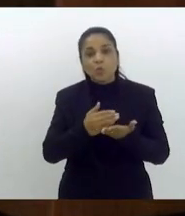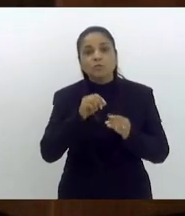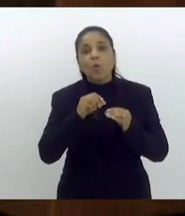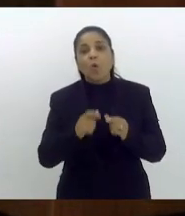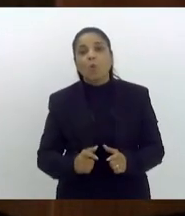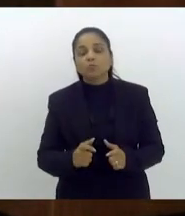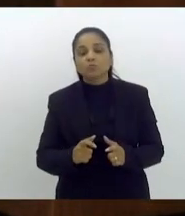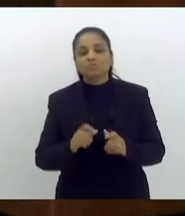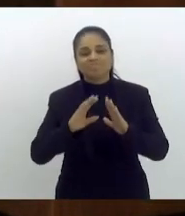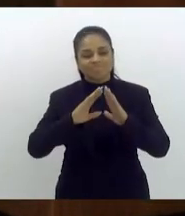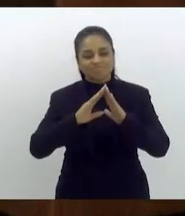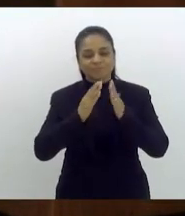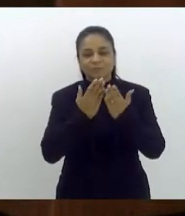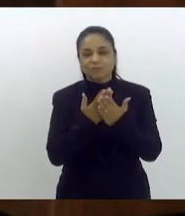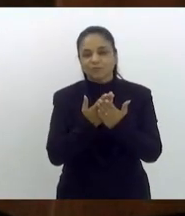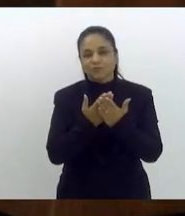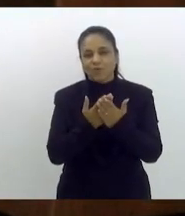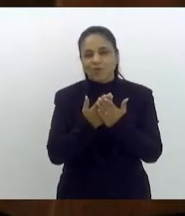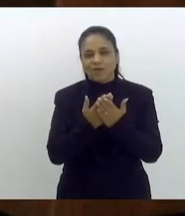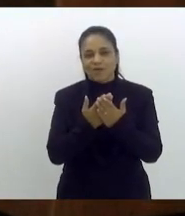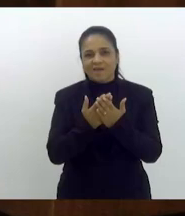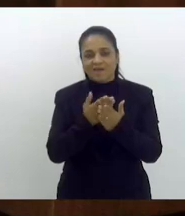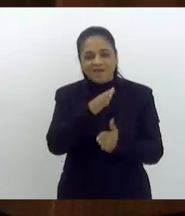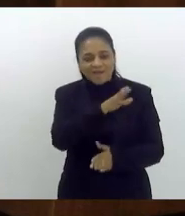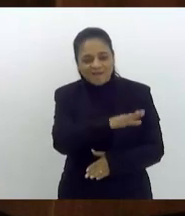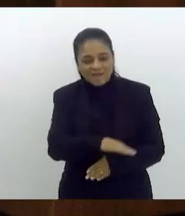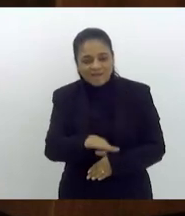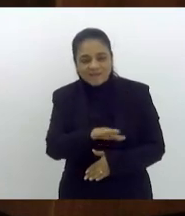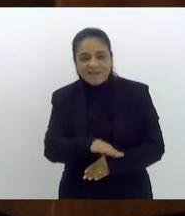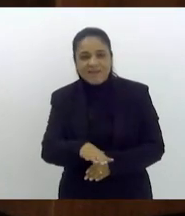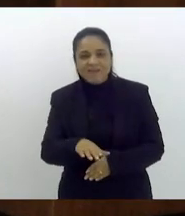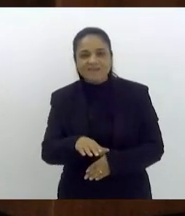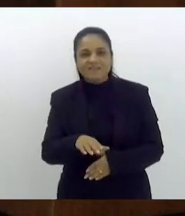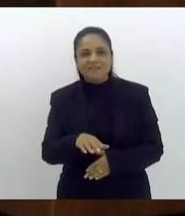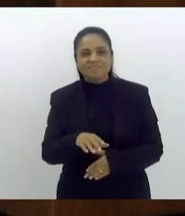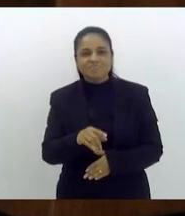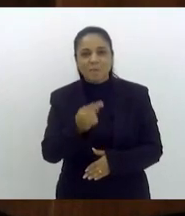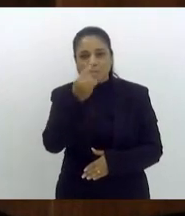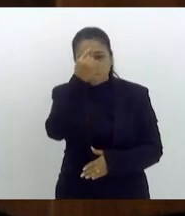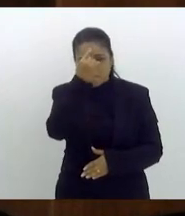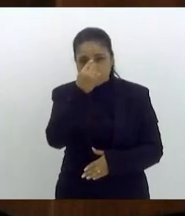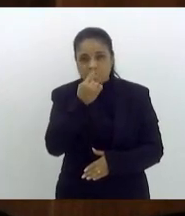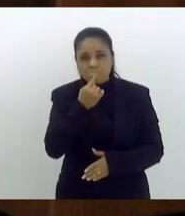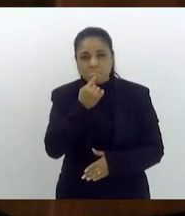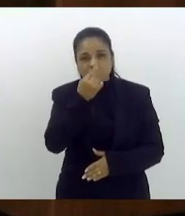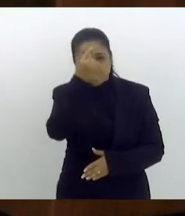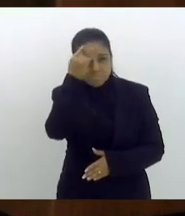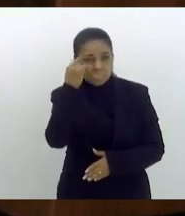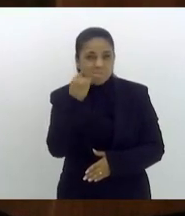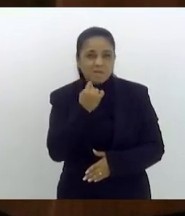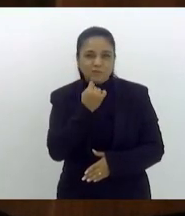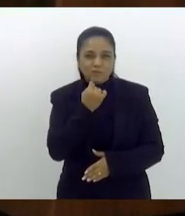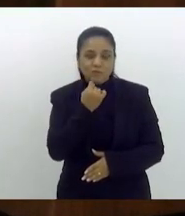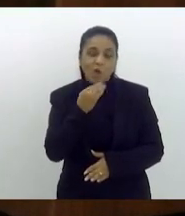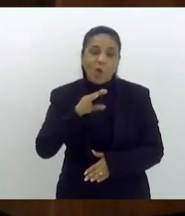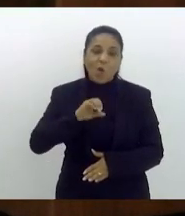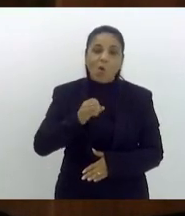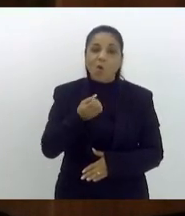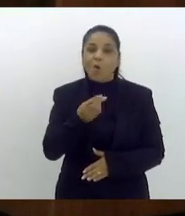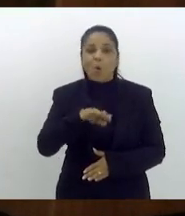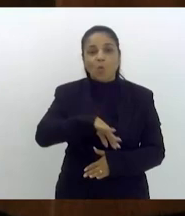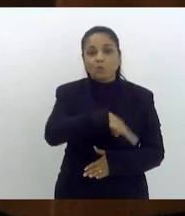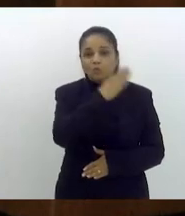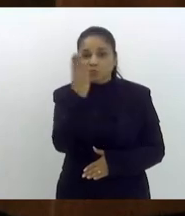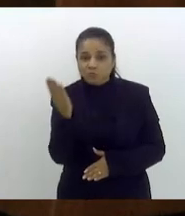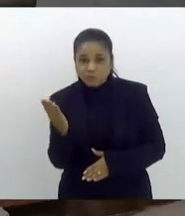fica apenas meio turno um turno integral porque muitas vezes a criança que vai para escola